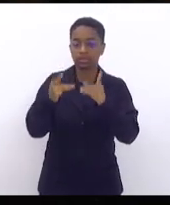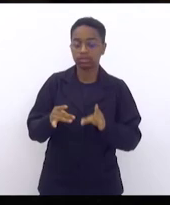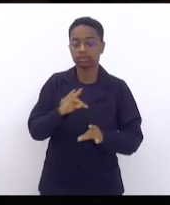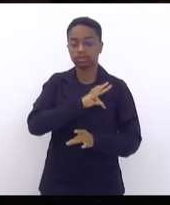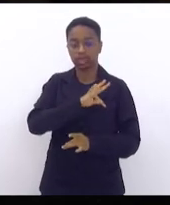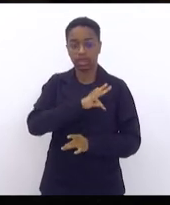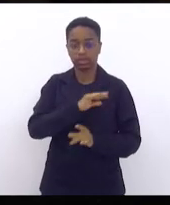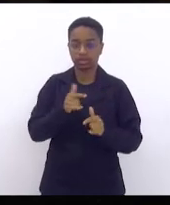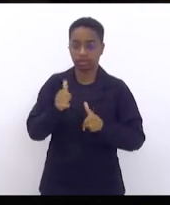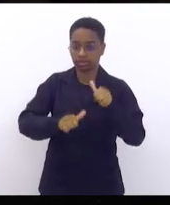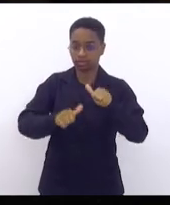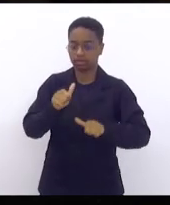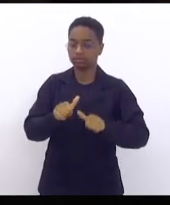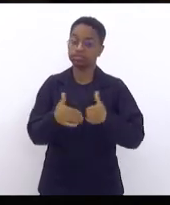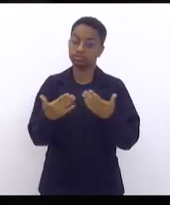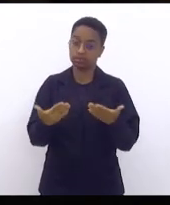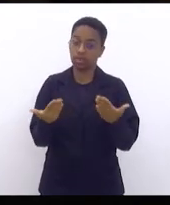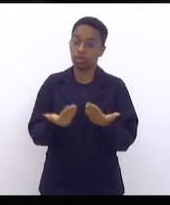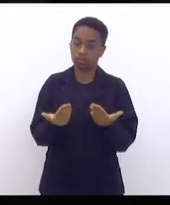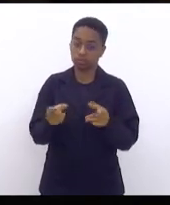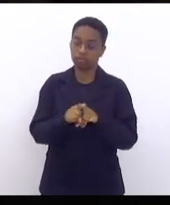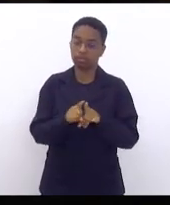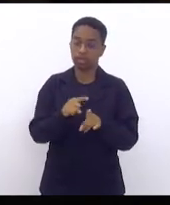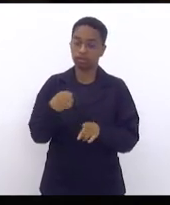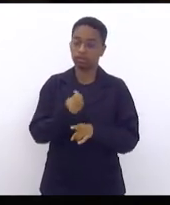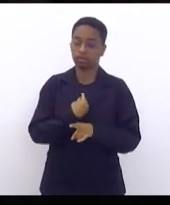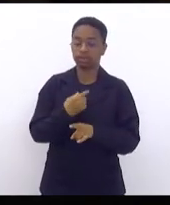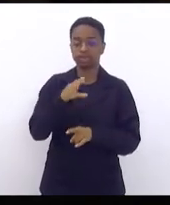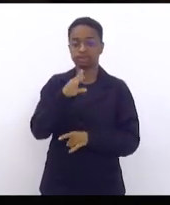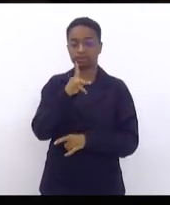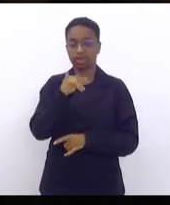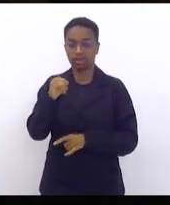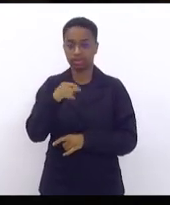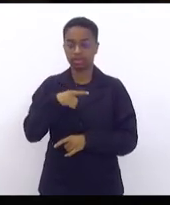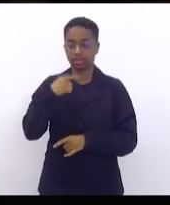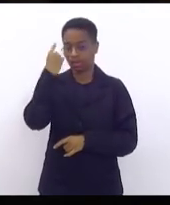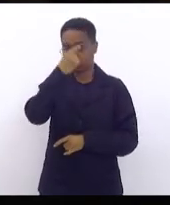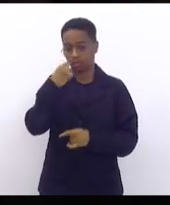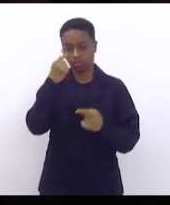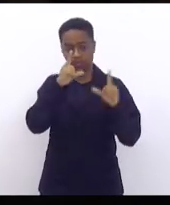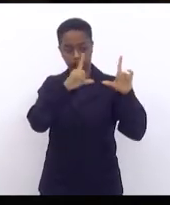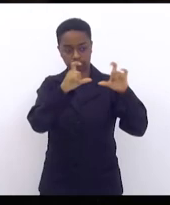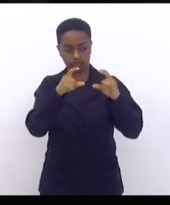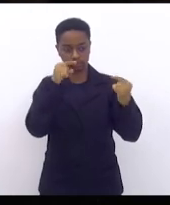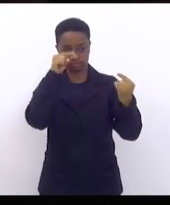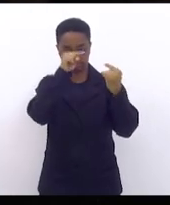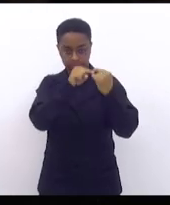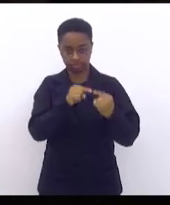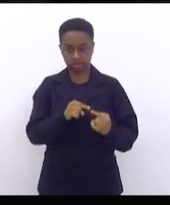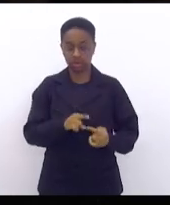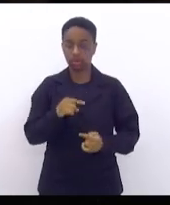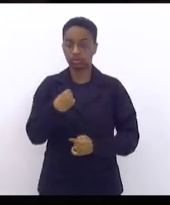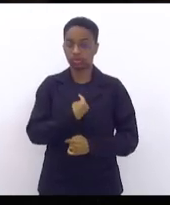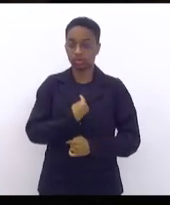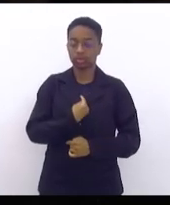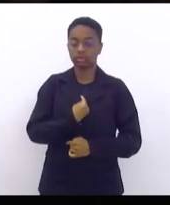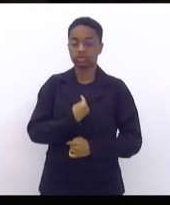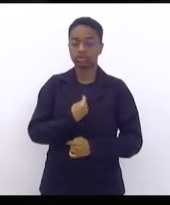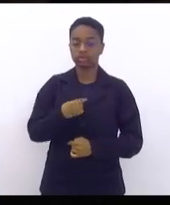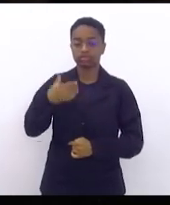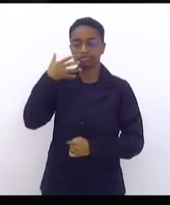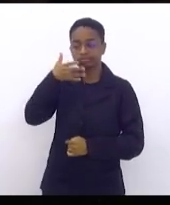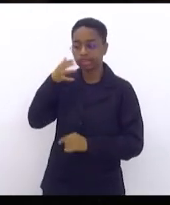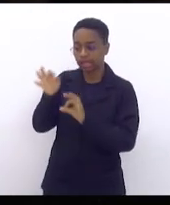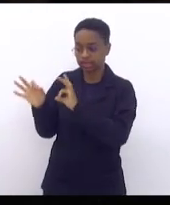mínimo possível. Ainda hoje estávamos na CPI do reconhecimento fotográfico, ouvindo uma perita do Estado do Rio de